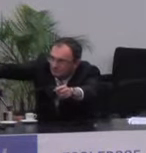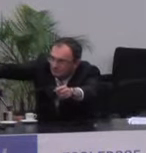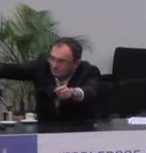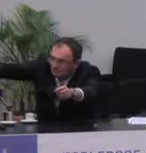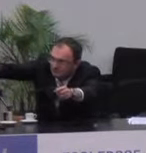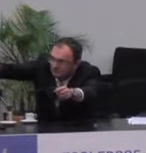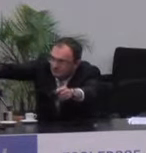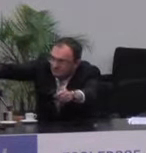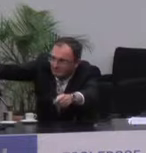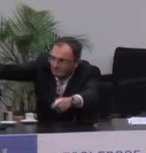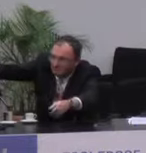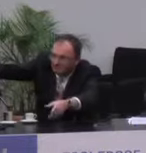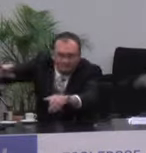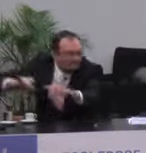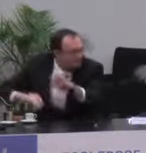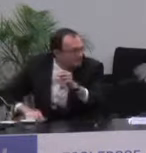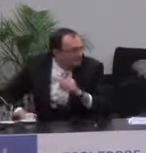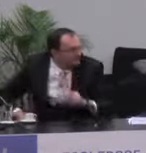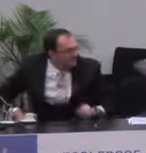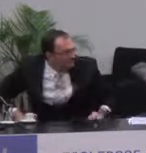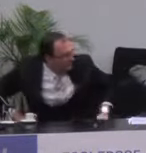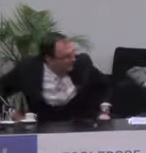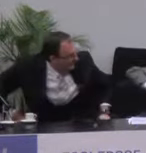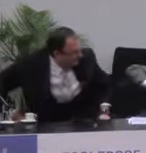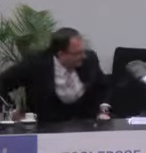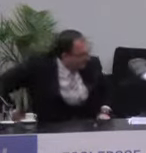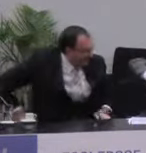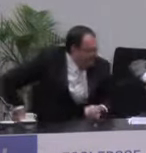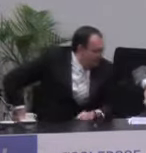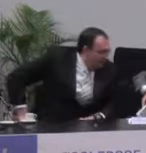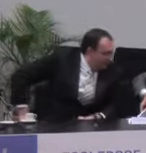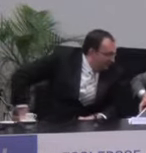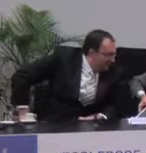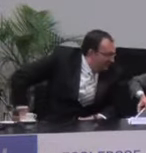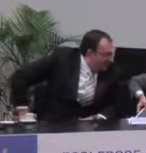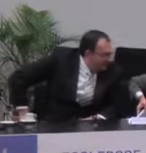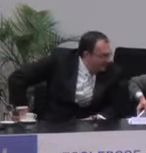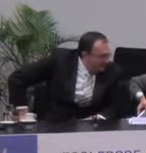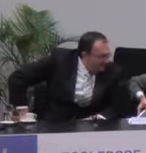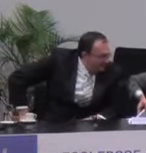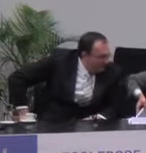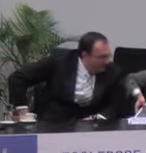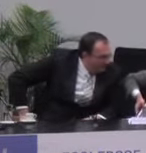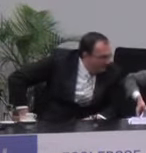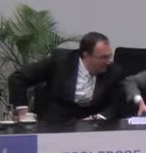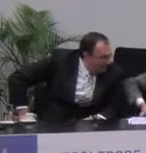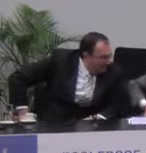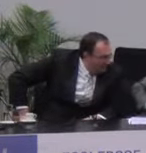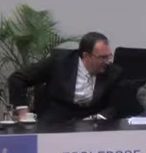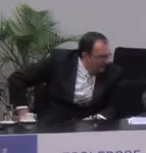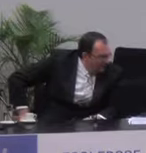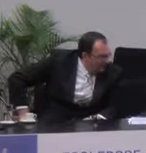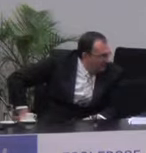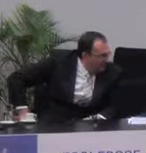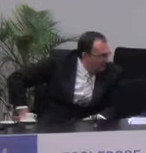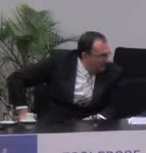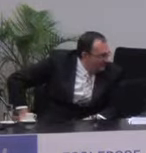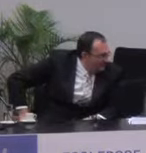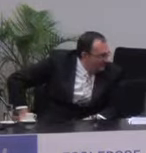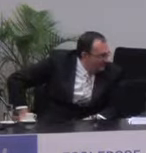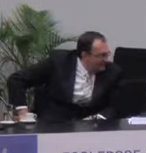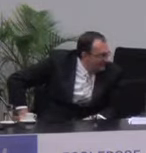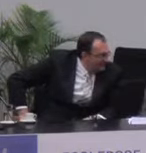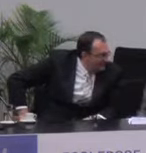os exercícios miofuncionais, mas sem carga. Né? Não se pode estimular o nosso neurônio de forma intensiva para